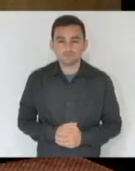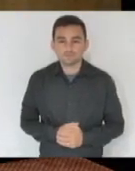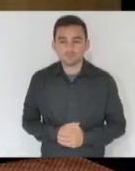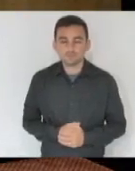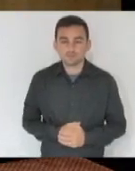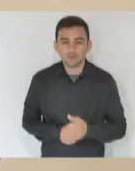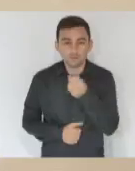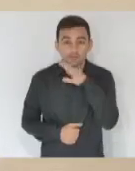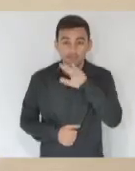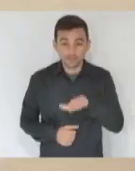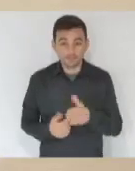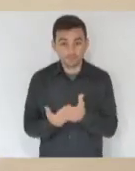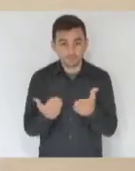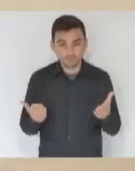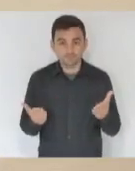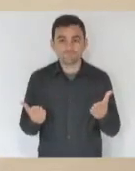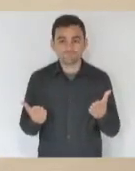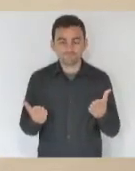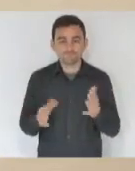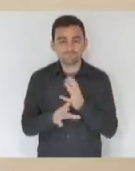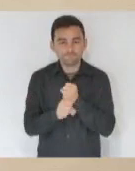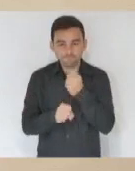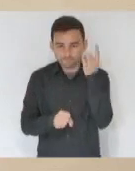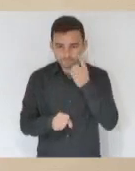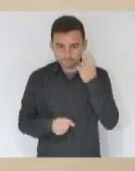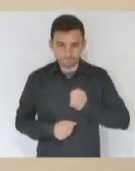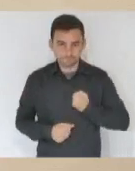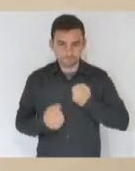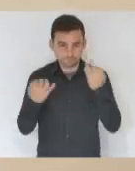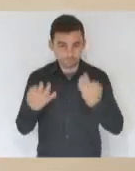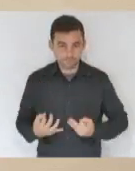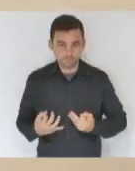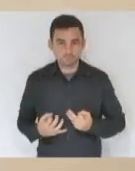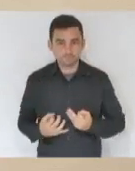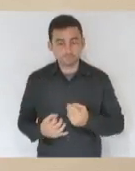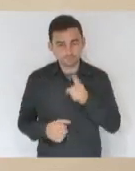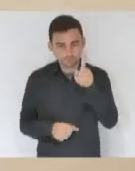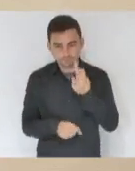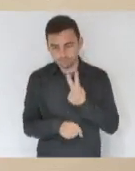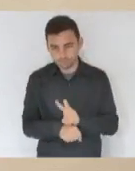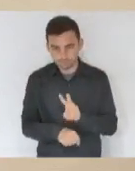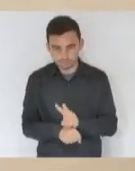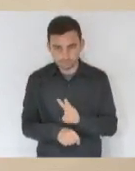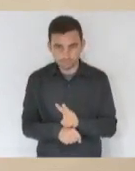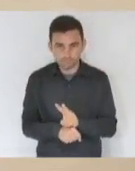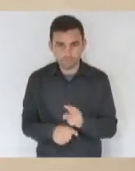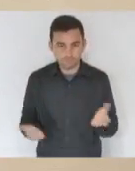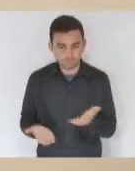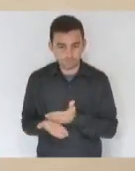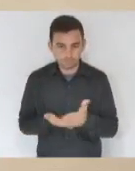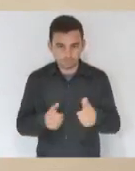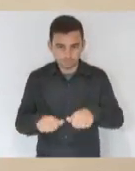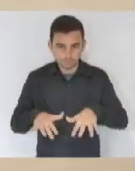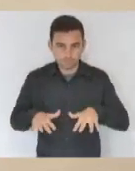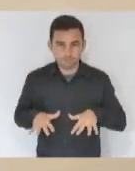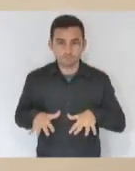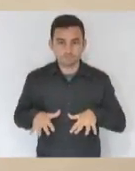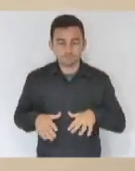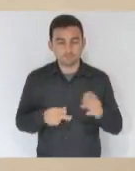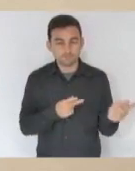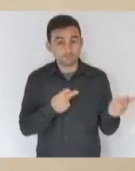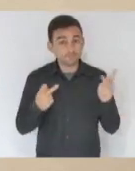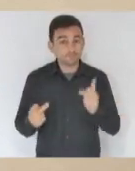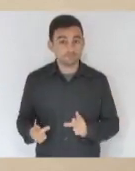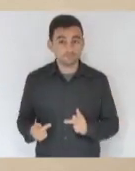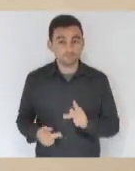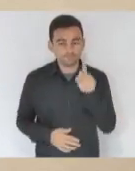Boa tarde a todos. Havendo quórum regimental e sob a proteção de Deus, declaro aberta a presente sessão. Convido Sua Excelência o deputado